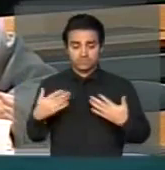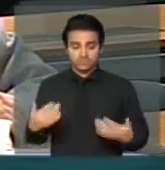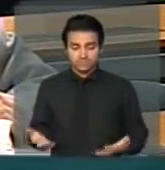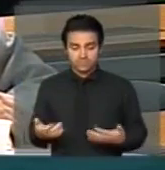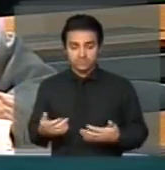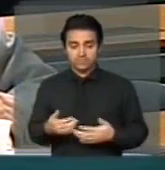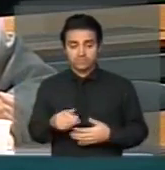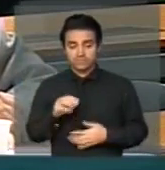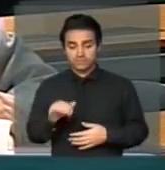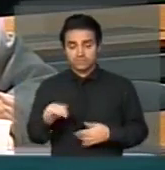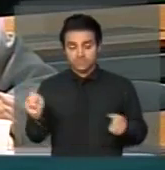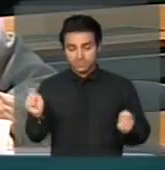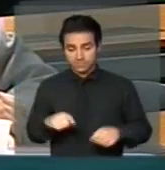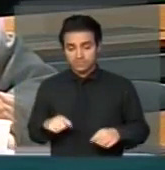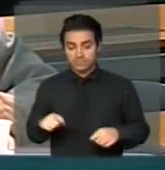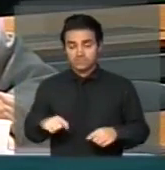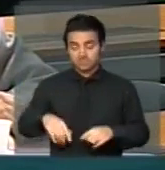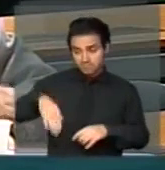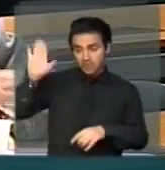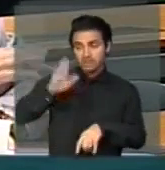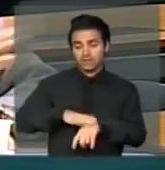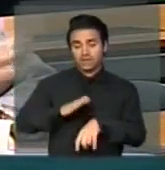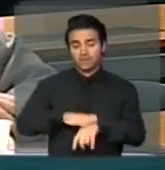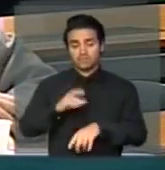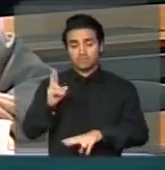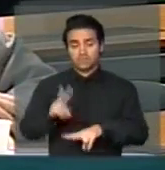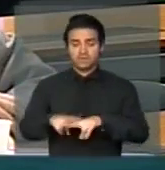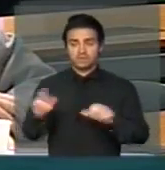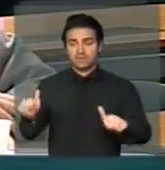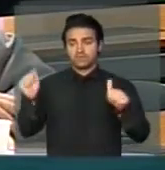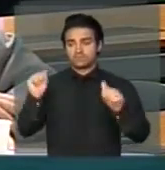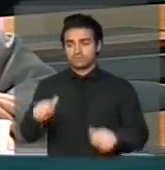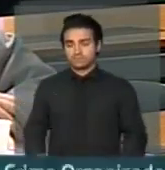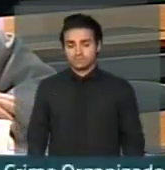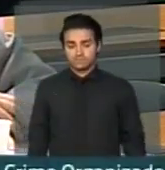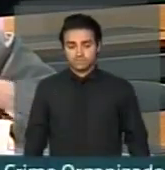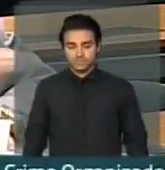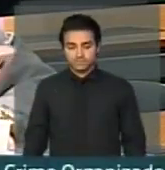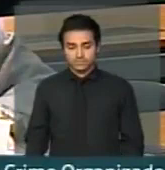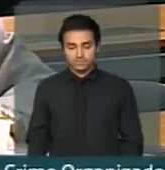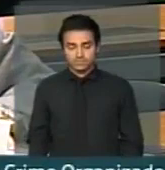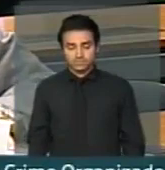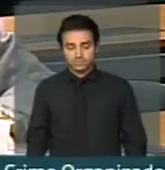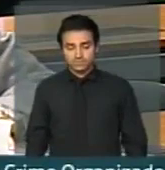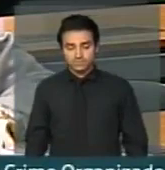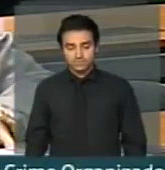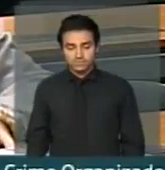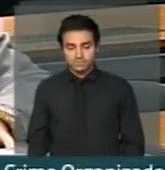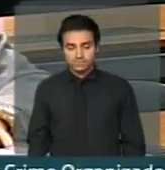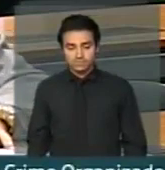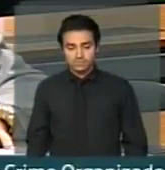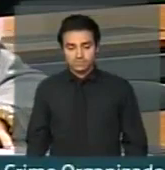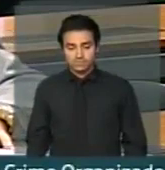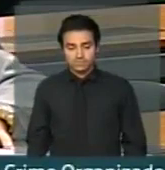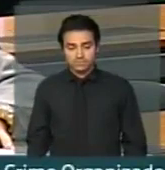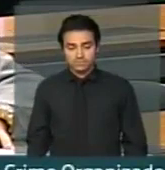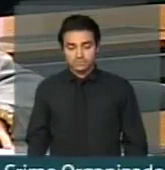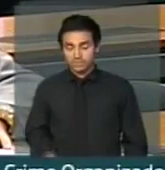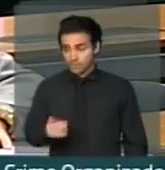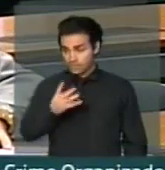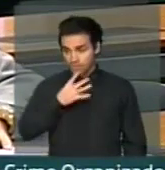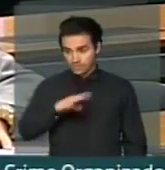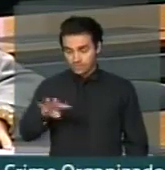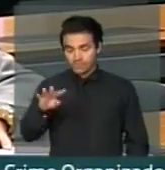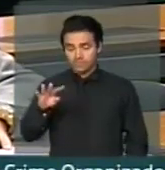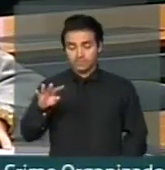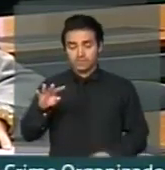pudessemos melhorar o sistema de tempo dele na prisão seria melhor tenho 2 minutos Presidente tem rapidamente para quem não conhece o sistema